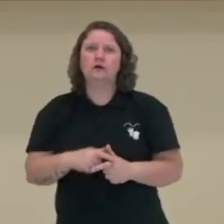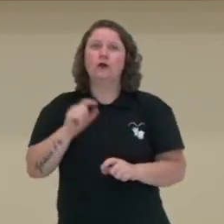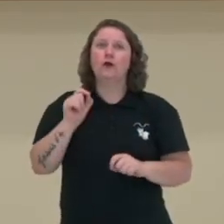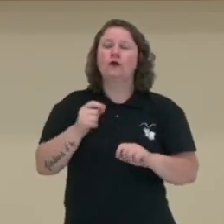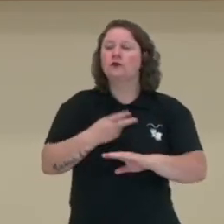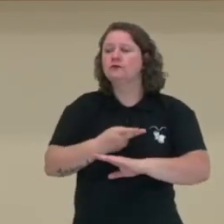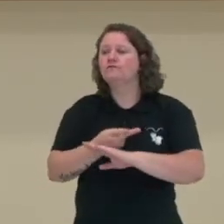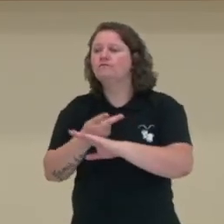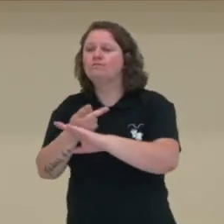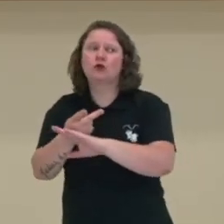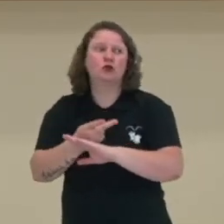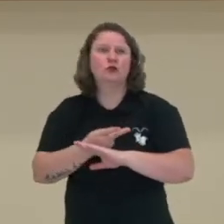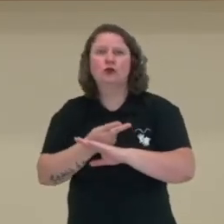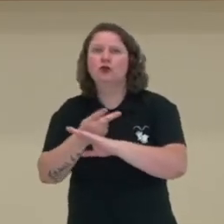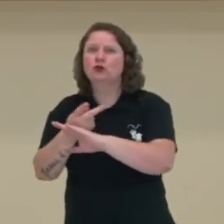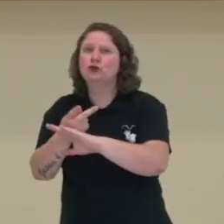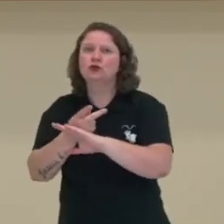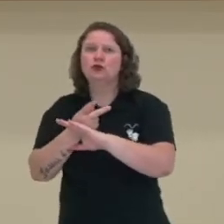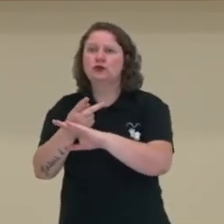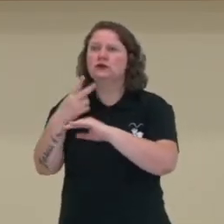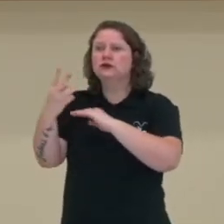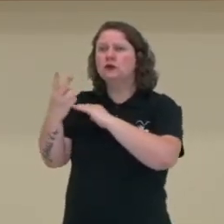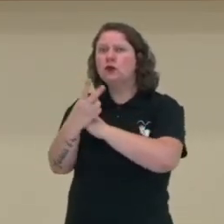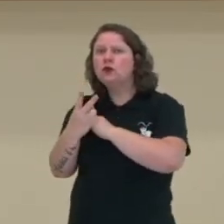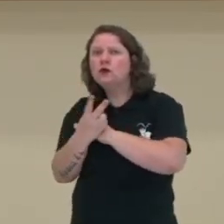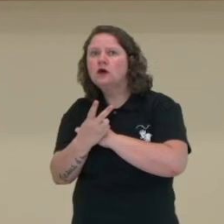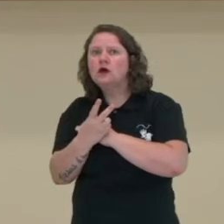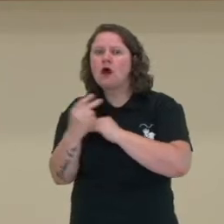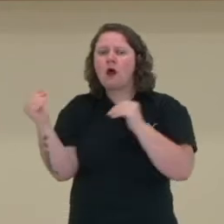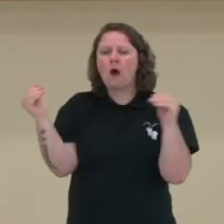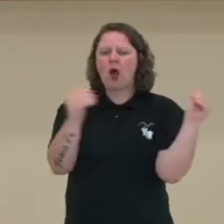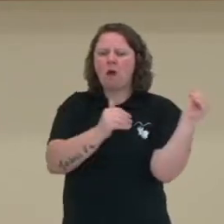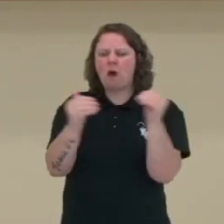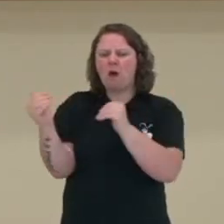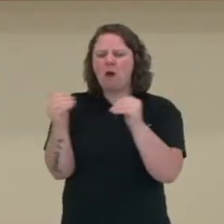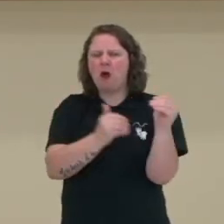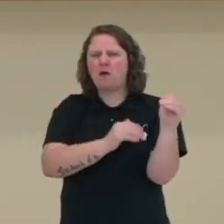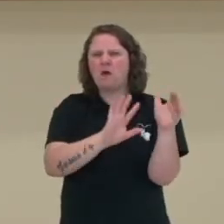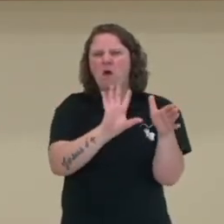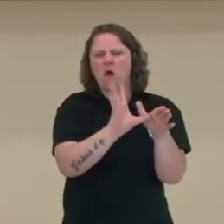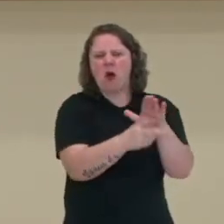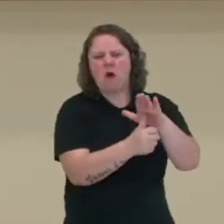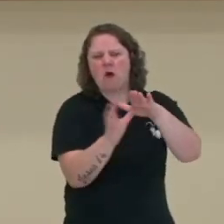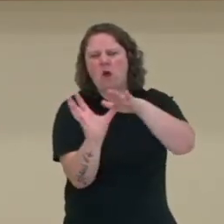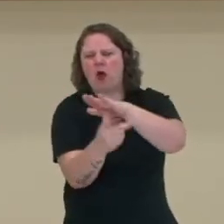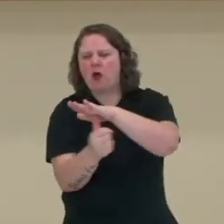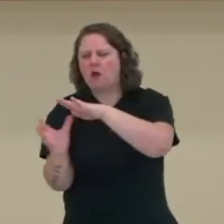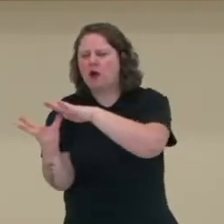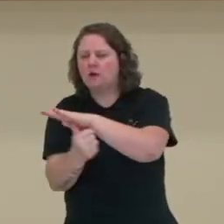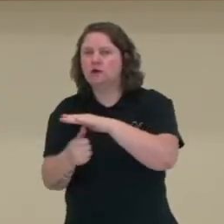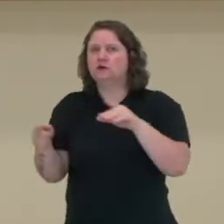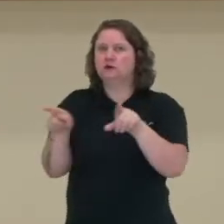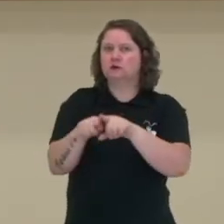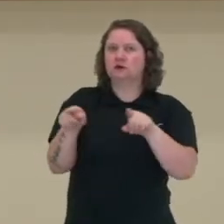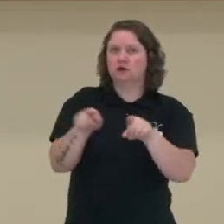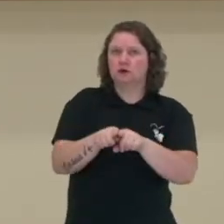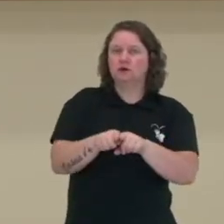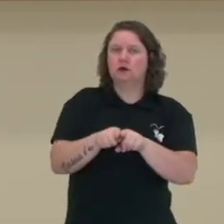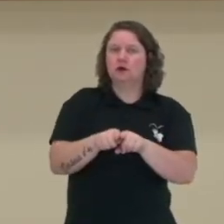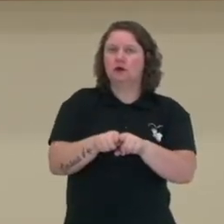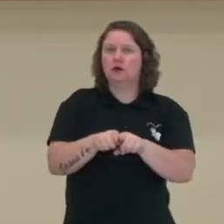busca de sair dessas invasões, esses saques de ataques